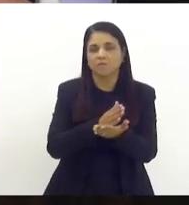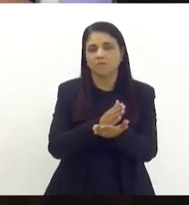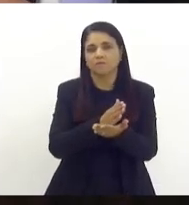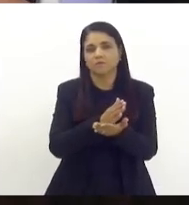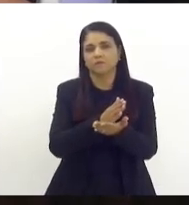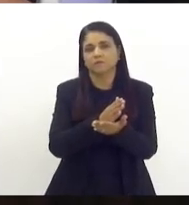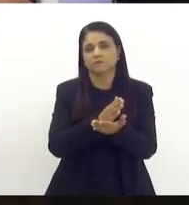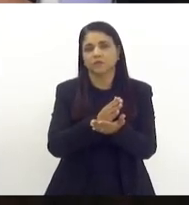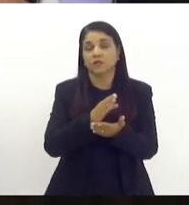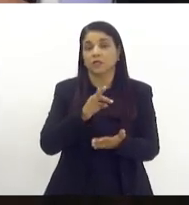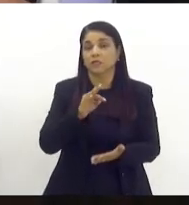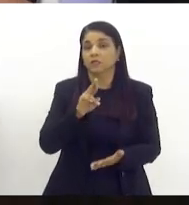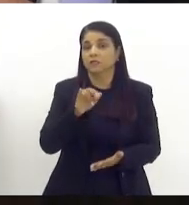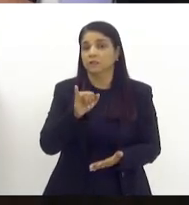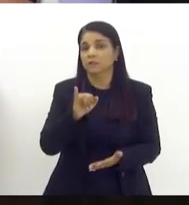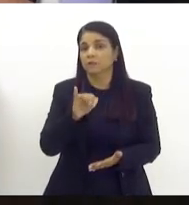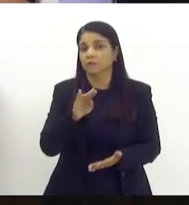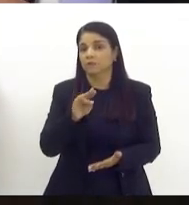tributação